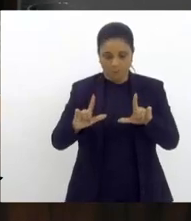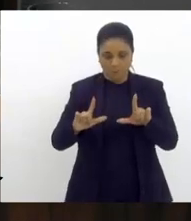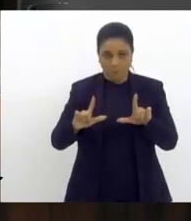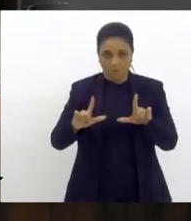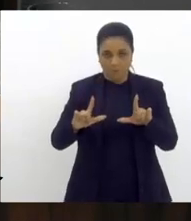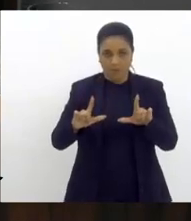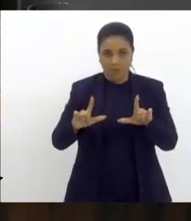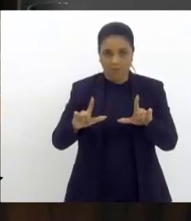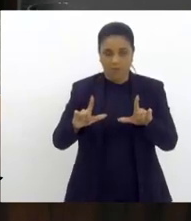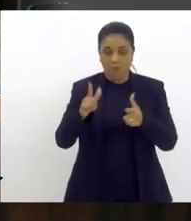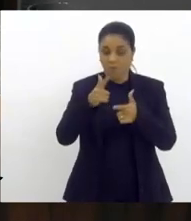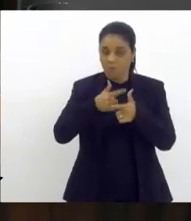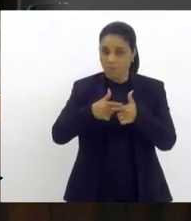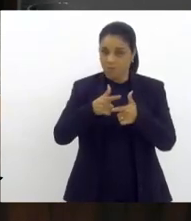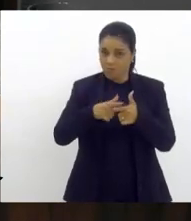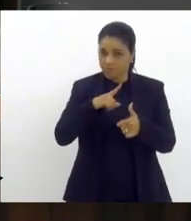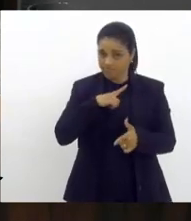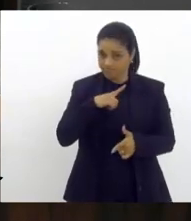com problema